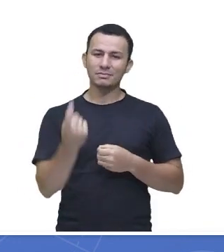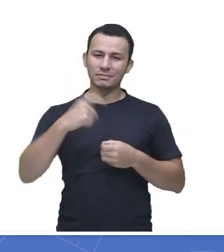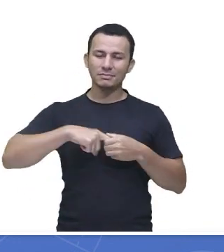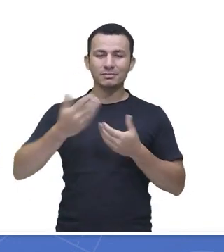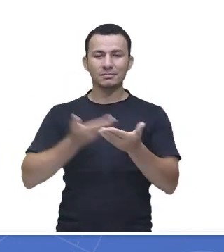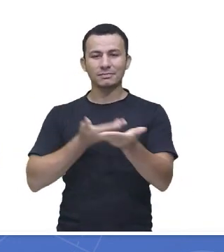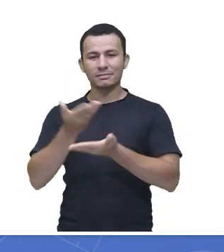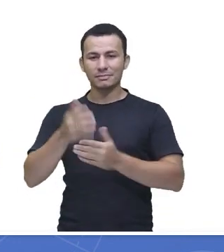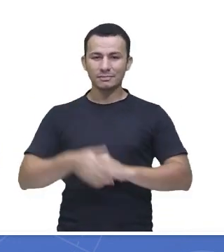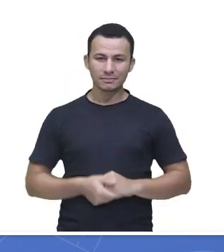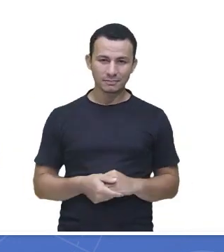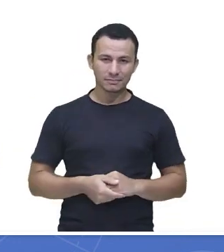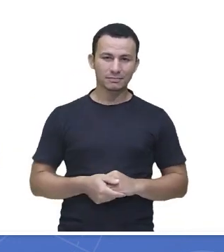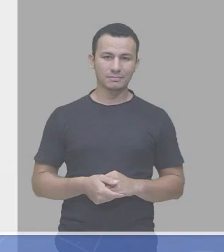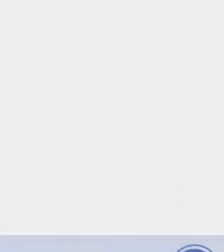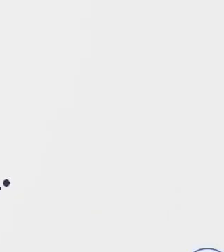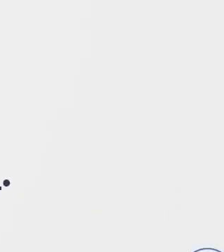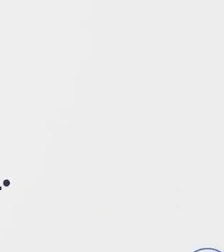daqui a pouco.